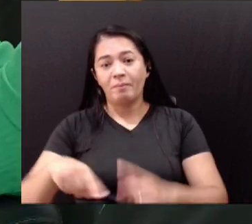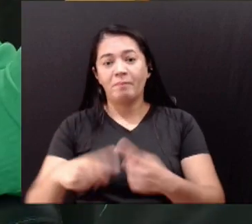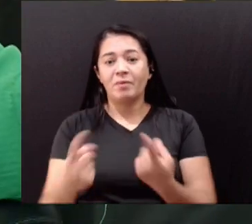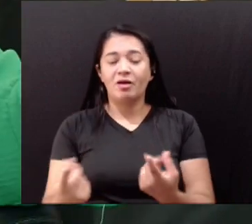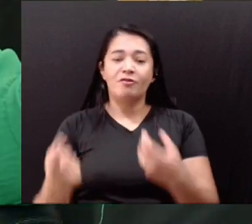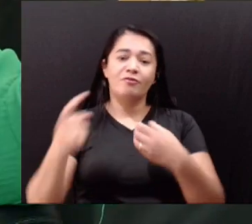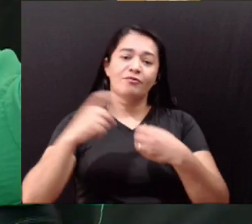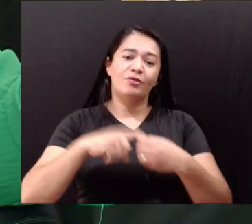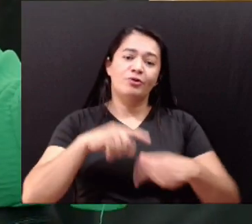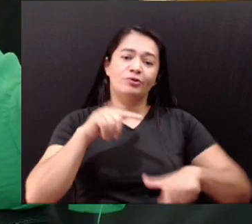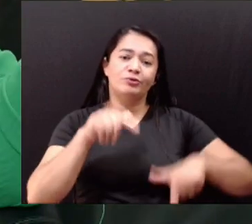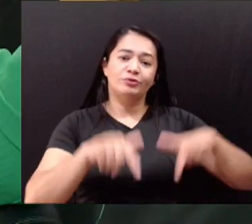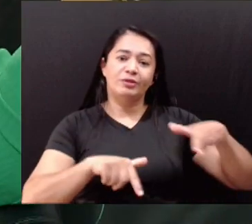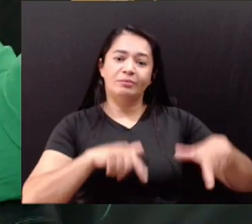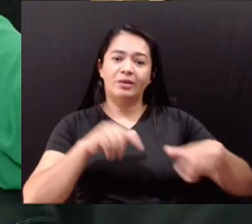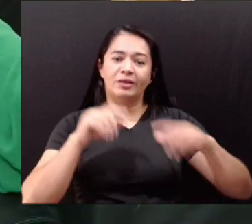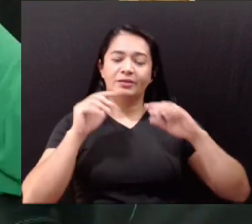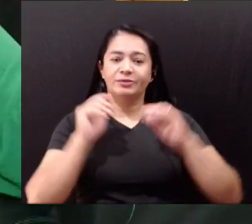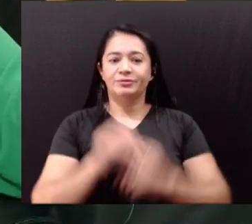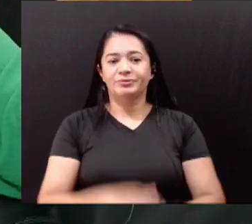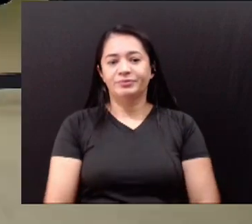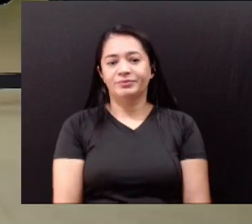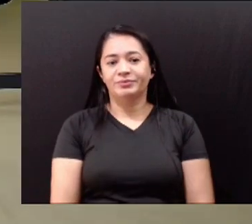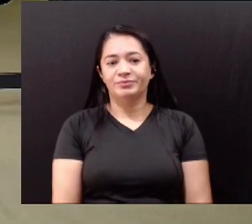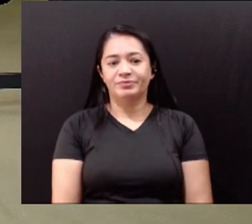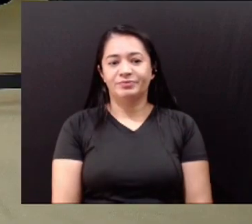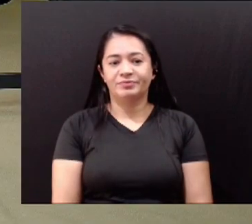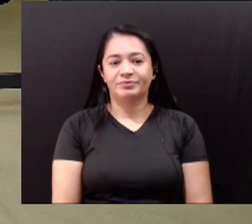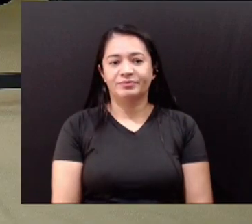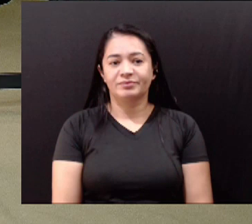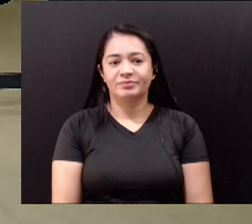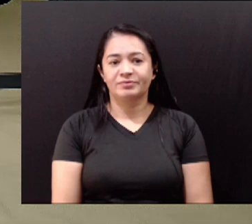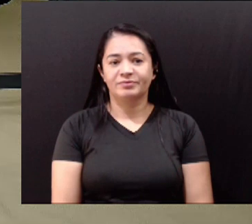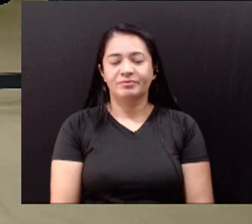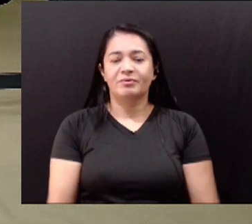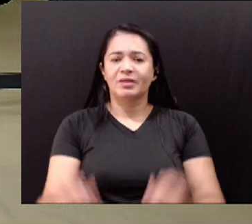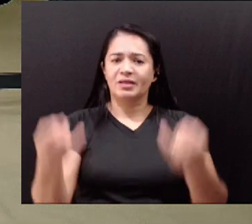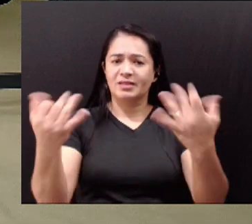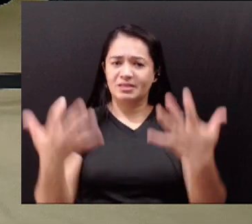de trabalho. Eu gostaria que você falasse dessa questão, né?